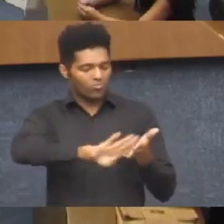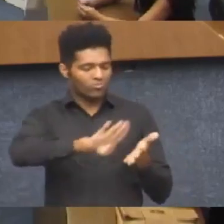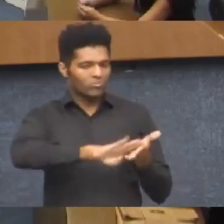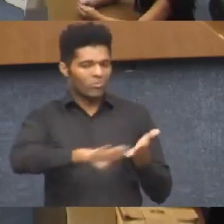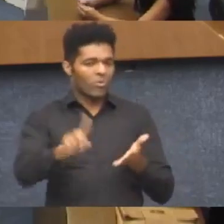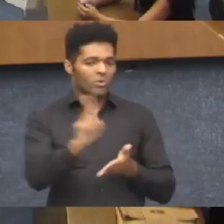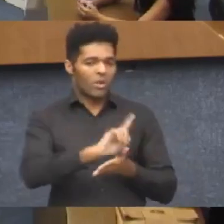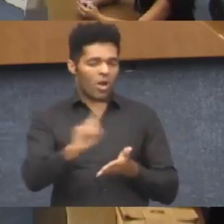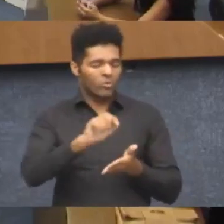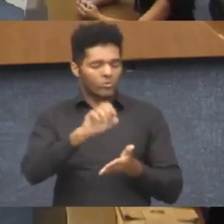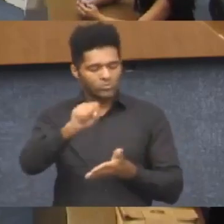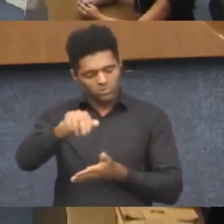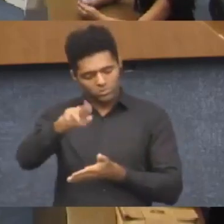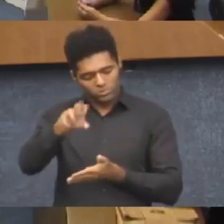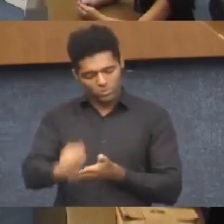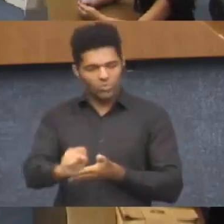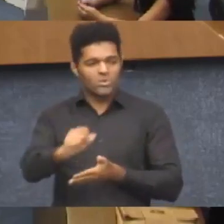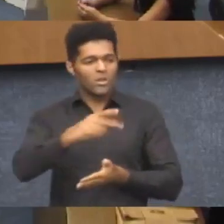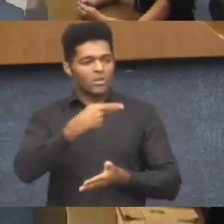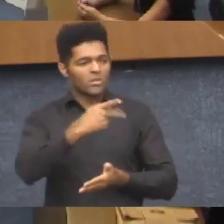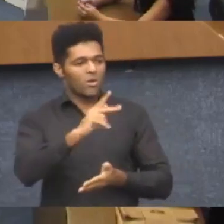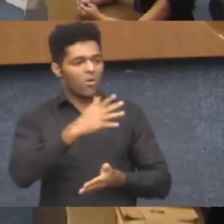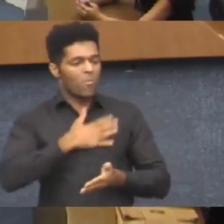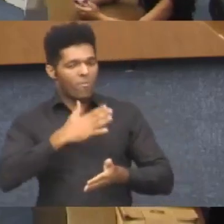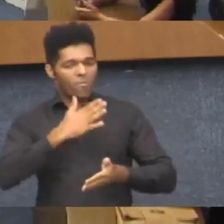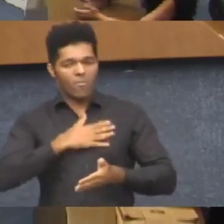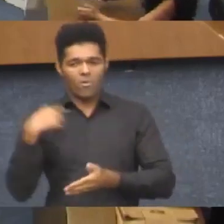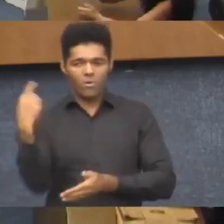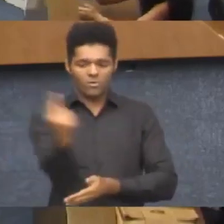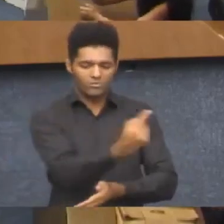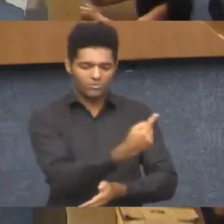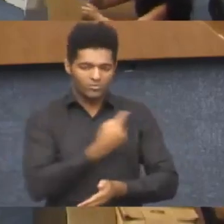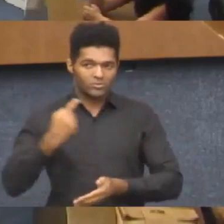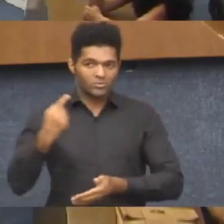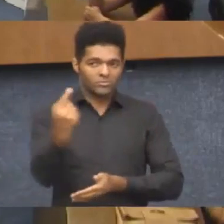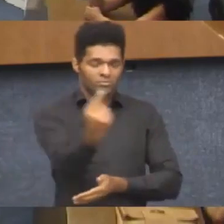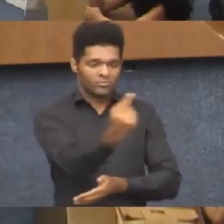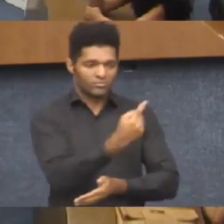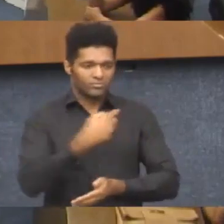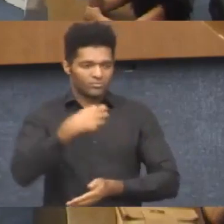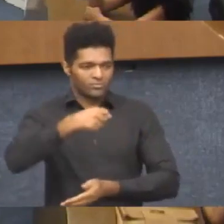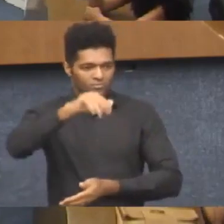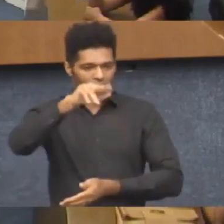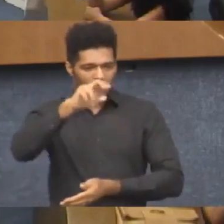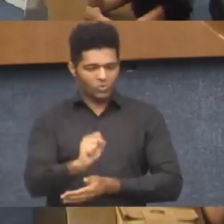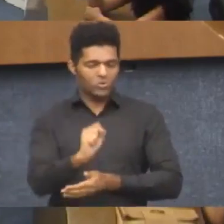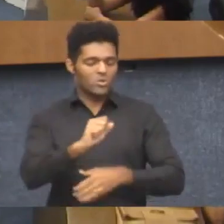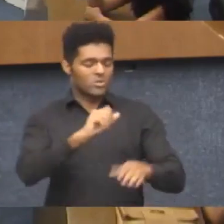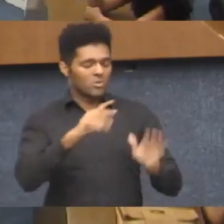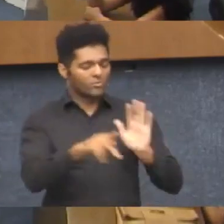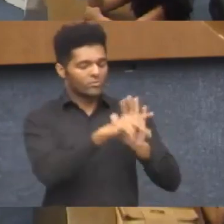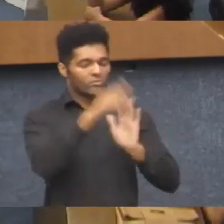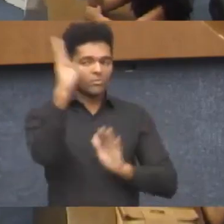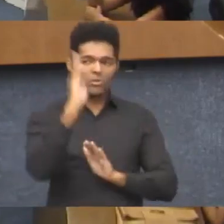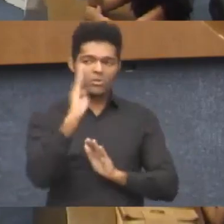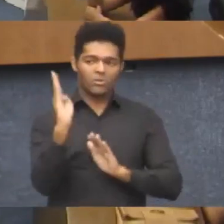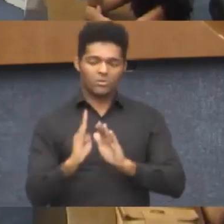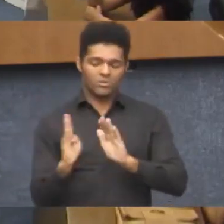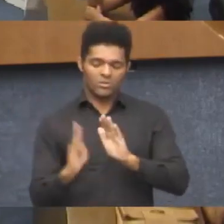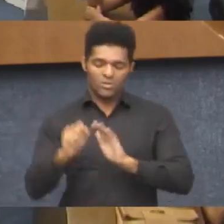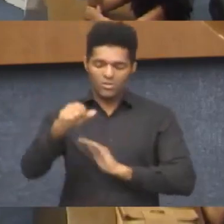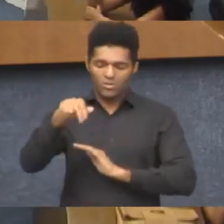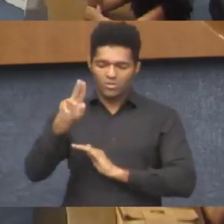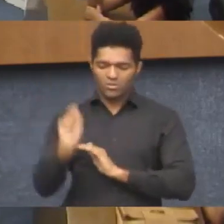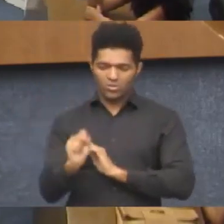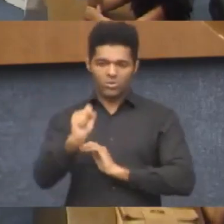O SUS é seu, o SUS é meu, o SUS é nosso. O SUS é do